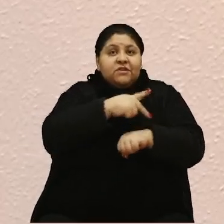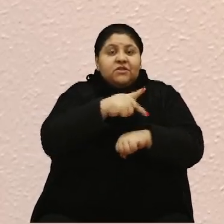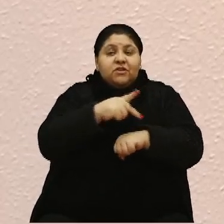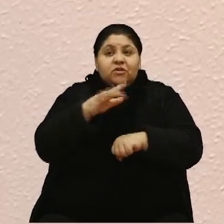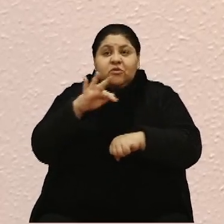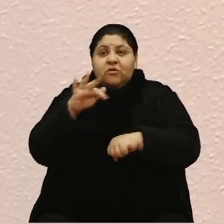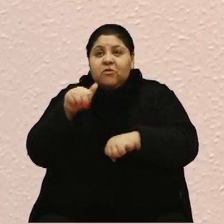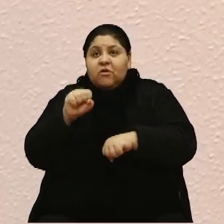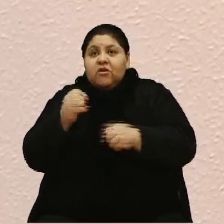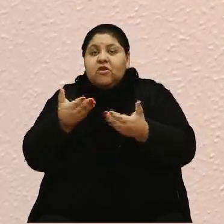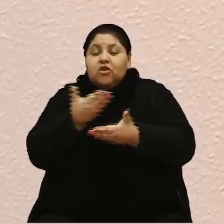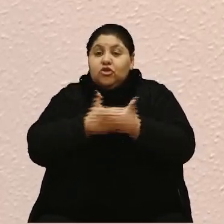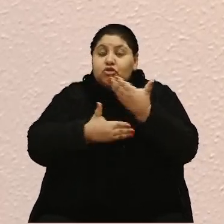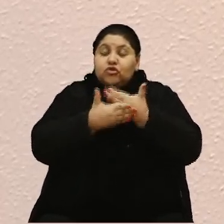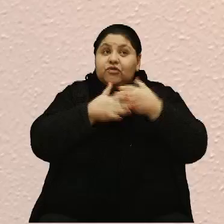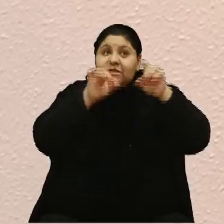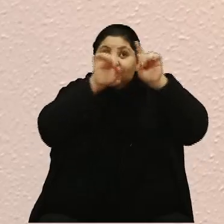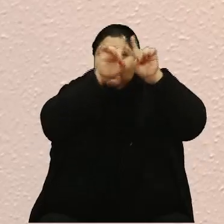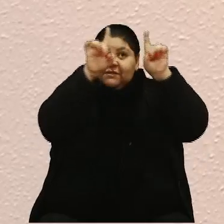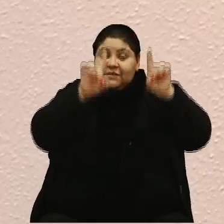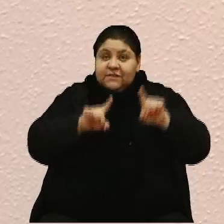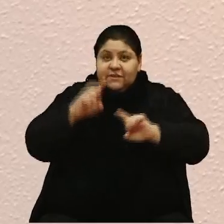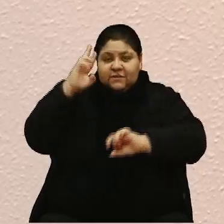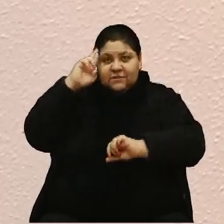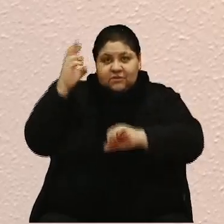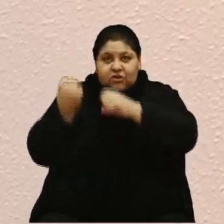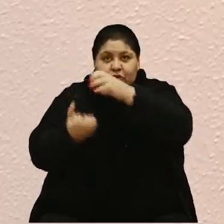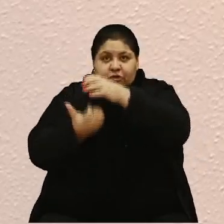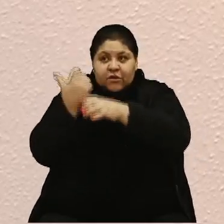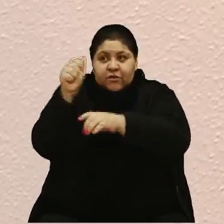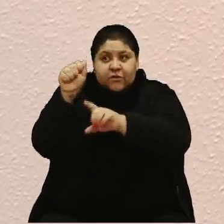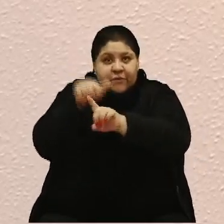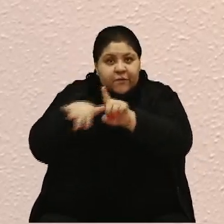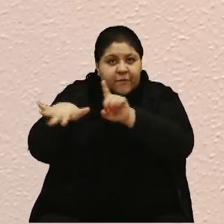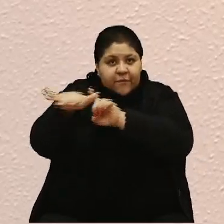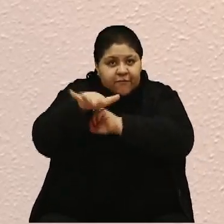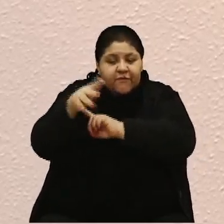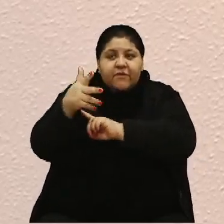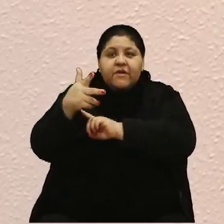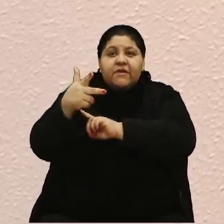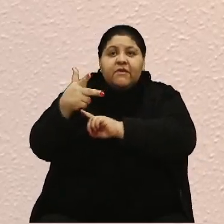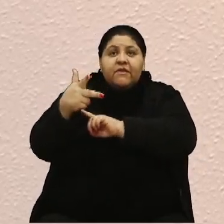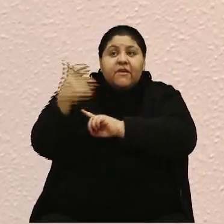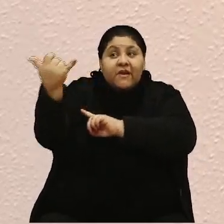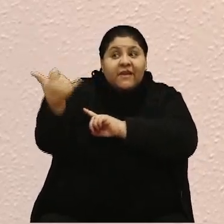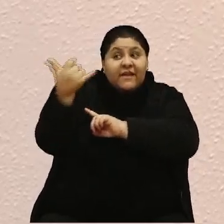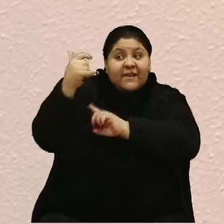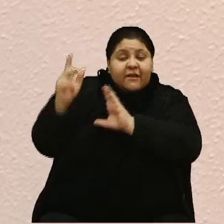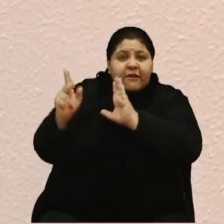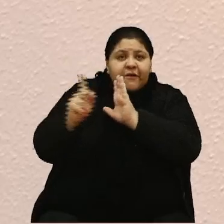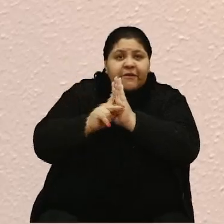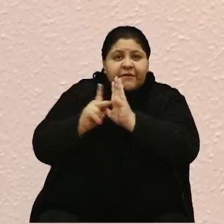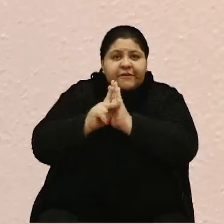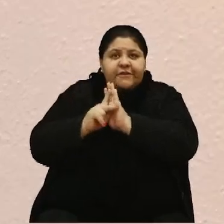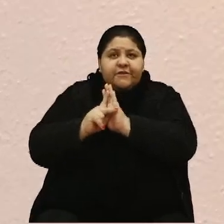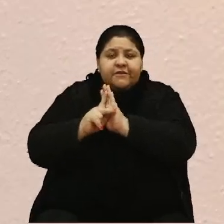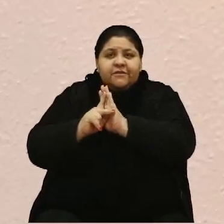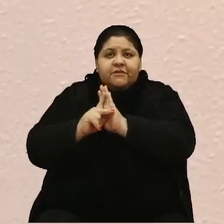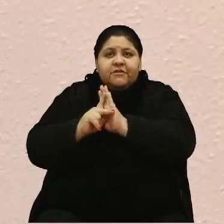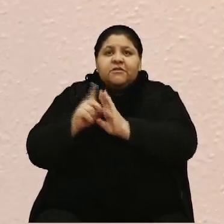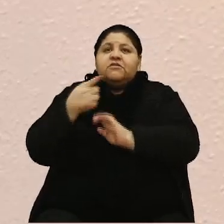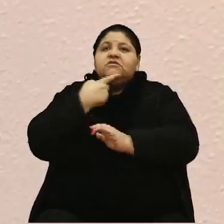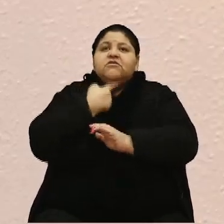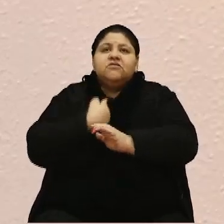a equipe diretora ali da Fundação de Assistência Social, e eles comentaram que esse projeto de lei, na verdade, eles gostariam